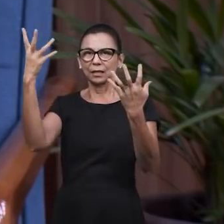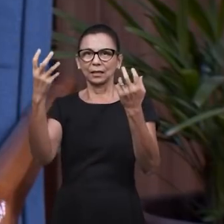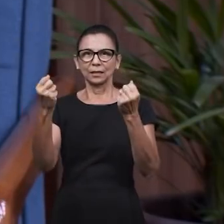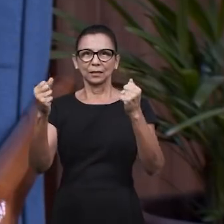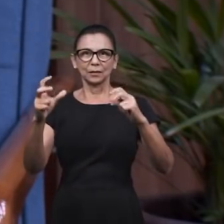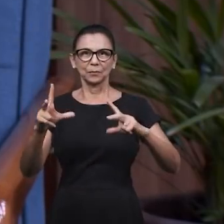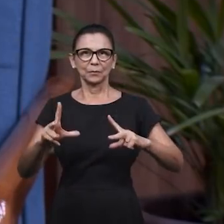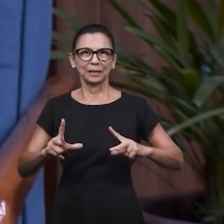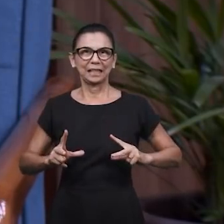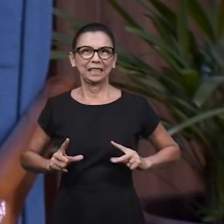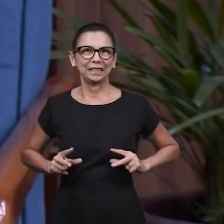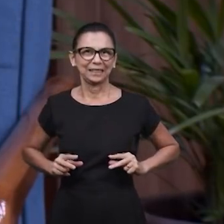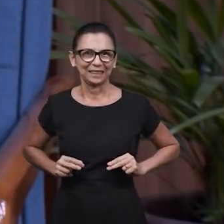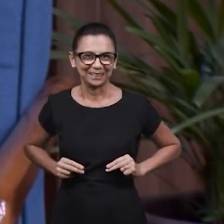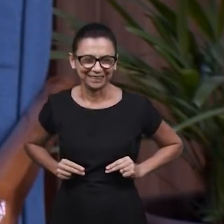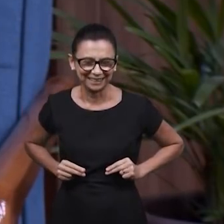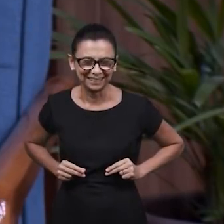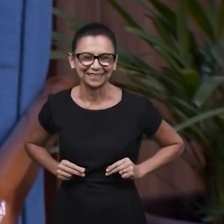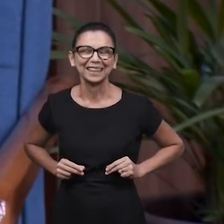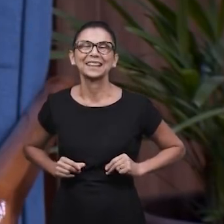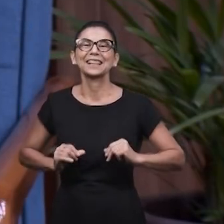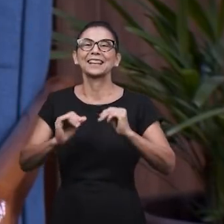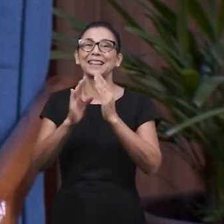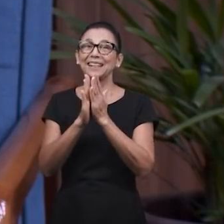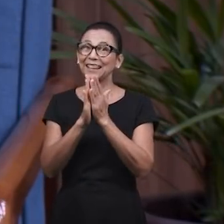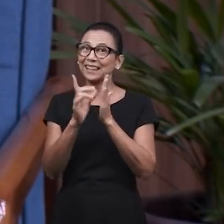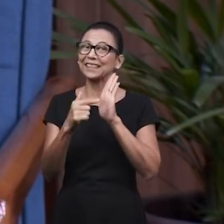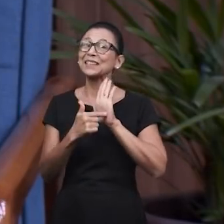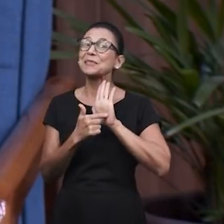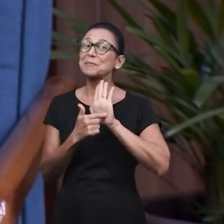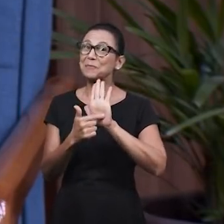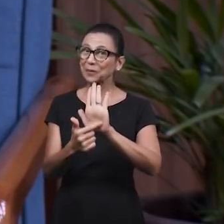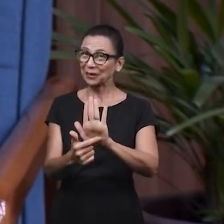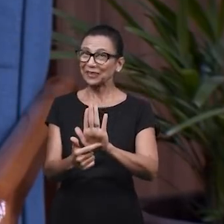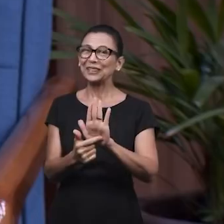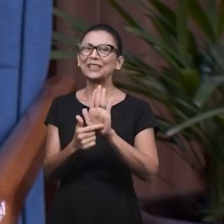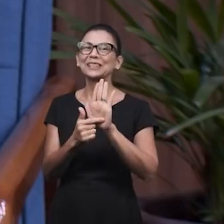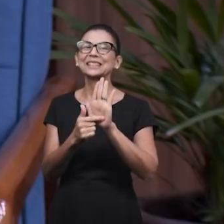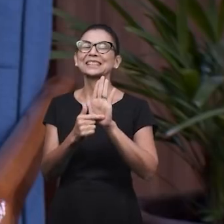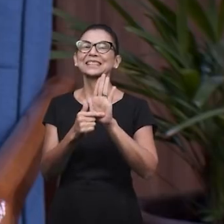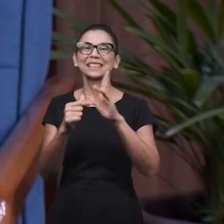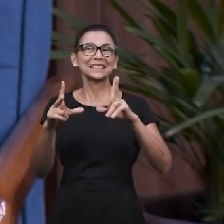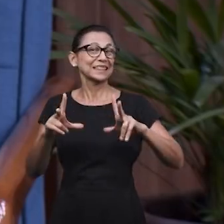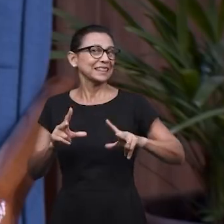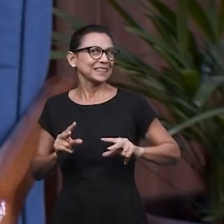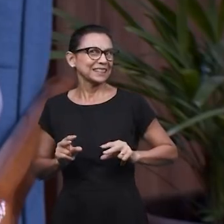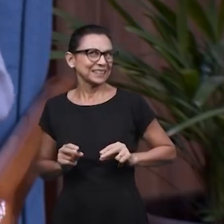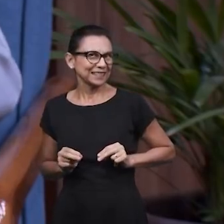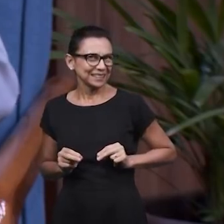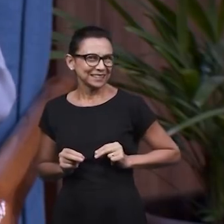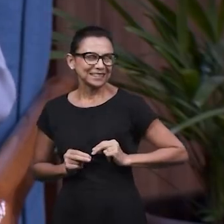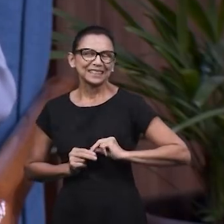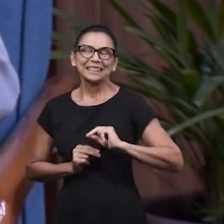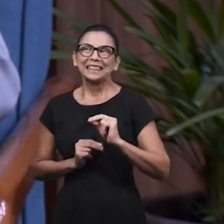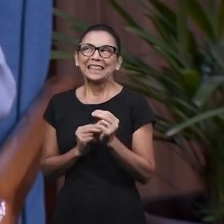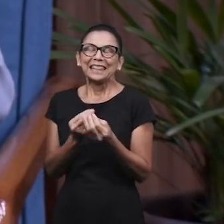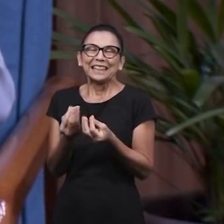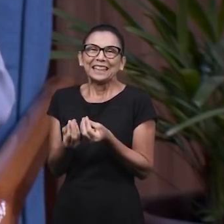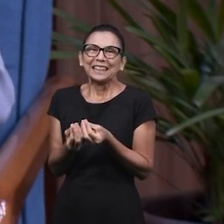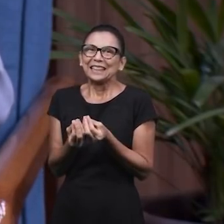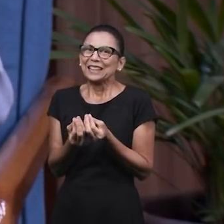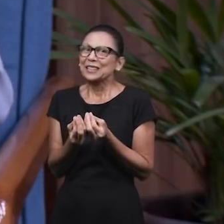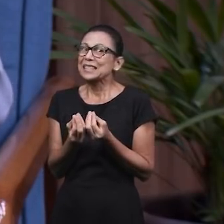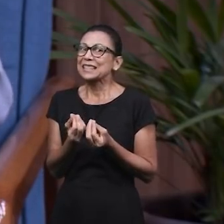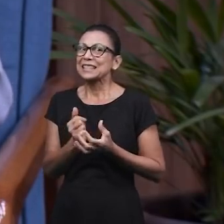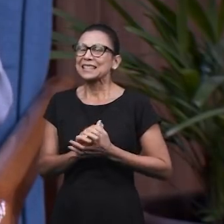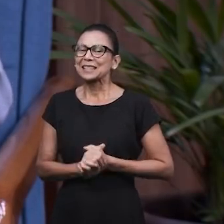usa uma figura para descrever esta herança, a vinha. É uma herança da qual não podemos